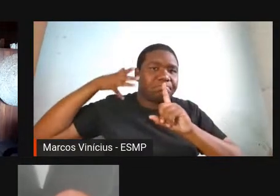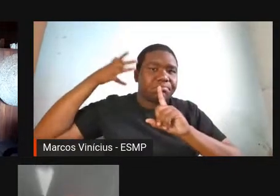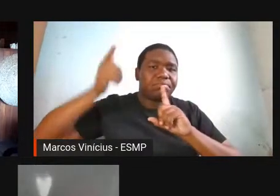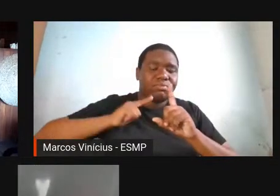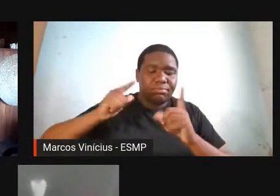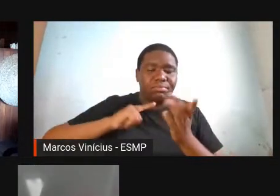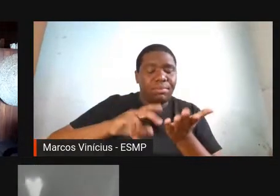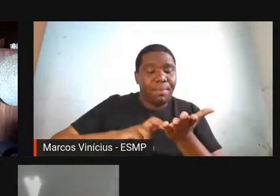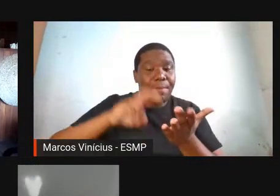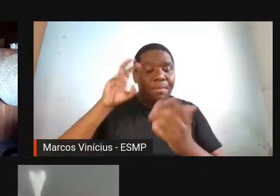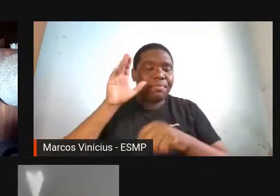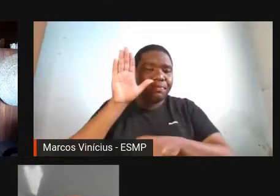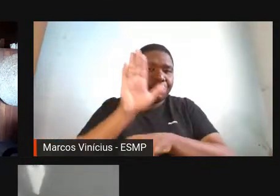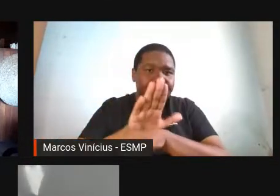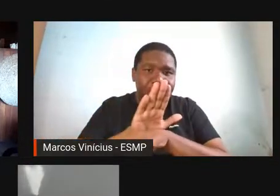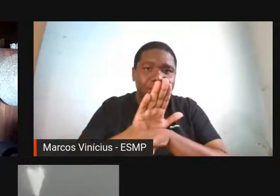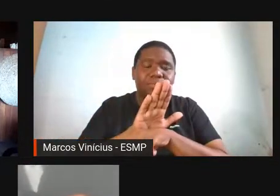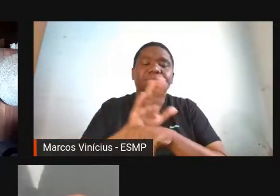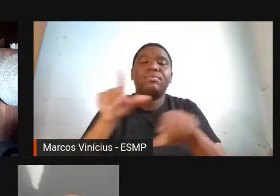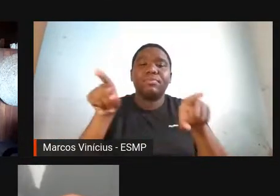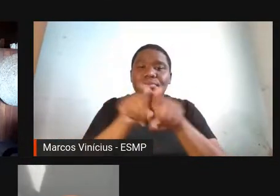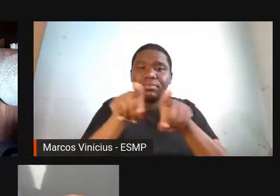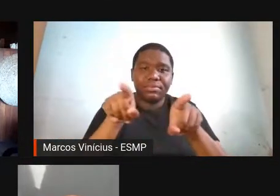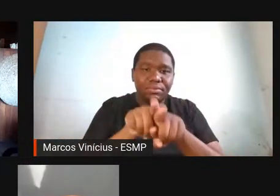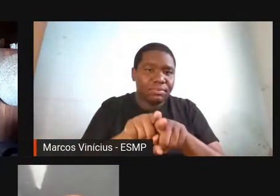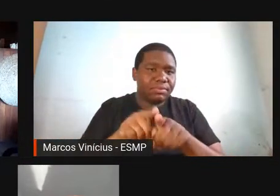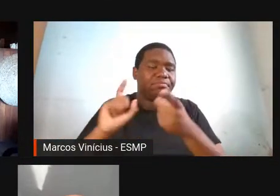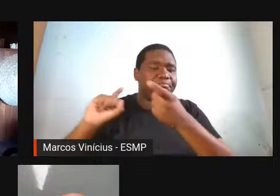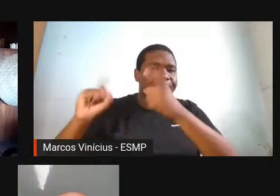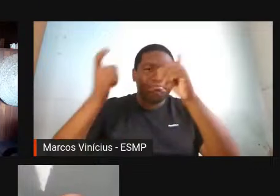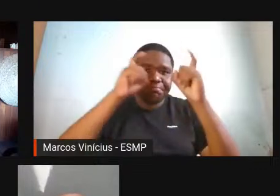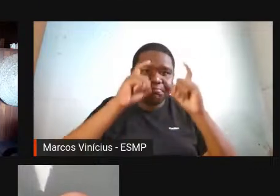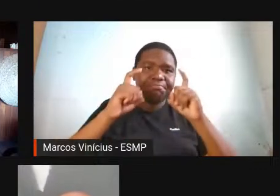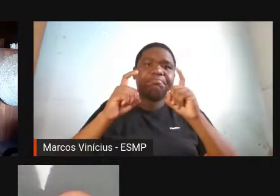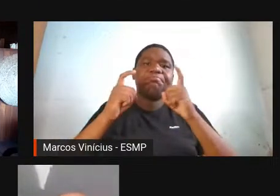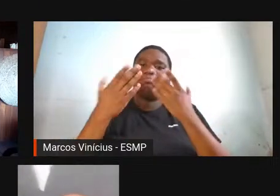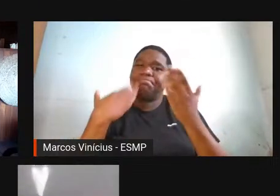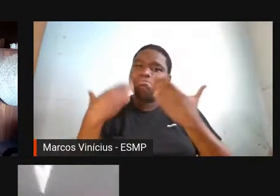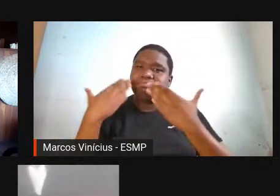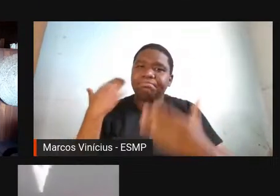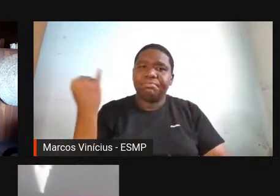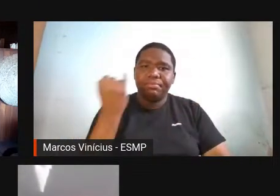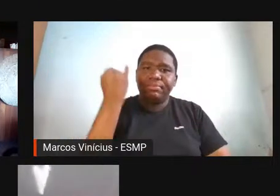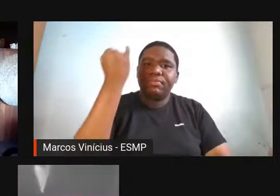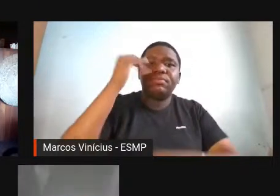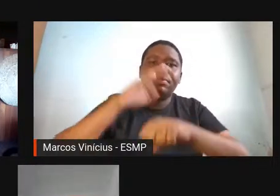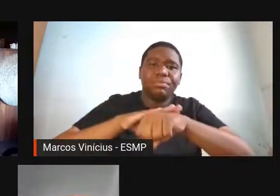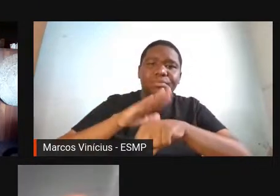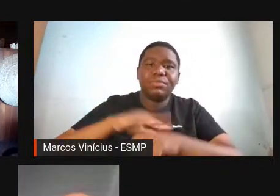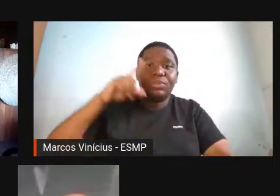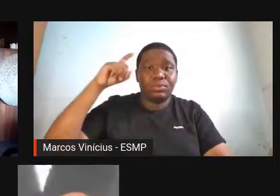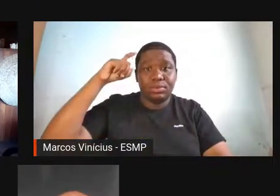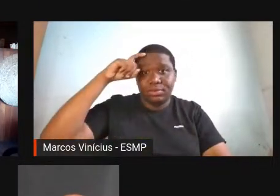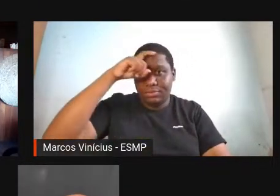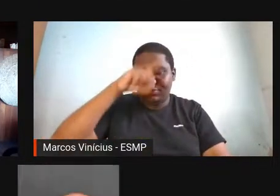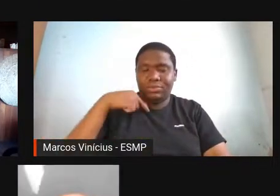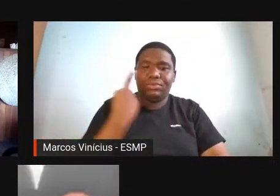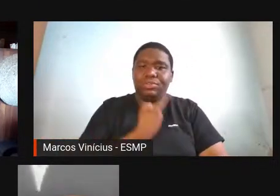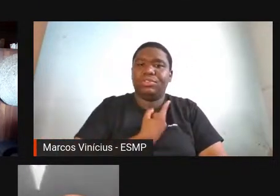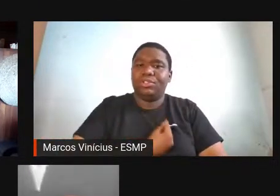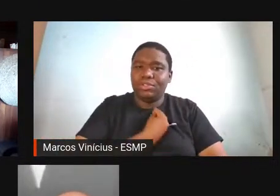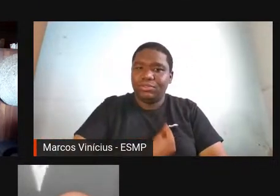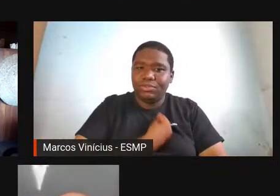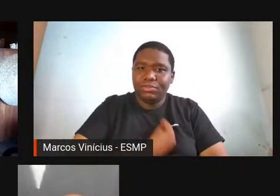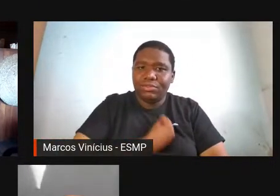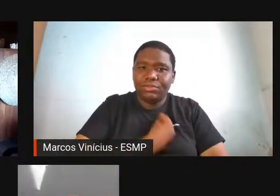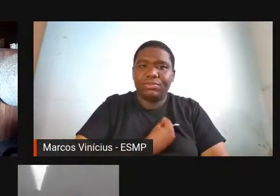uma tarde repleta de discussões importantes no momento tão difícil e crucial em que vivemos.